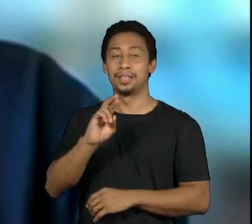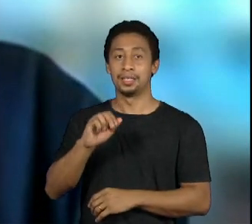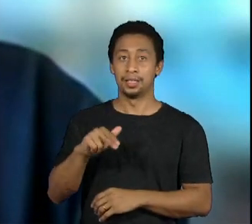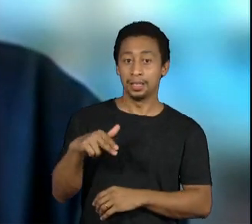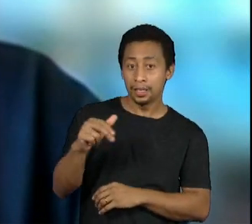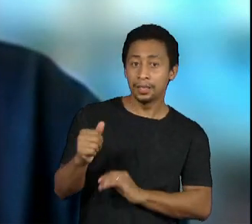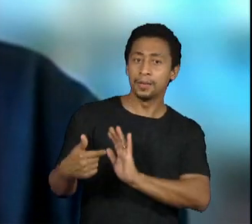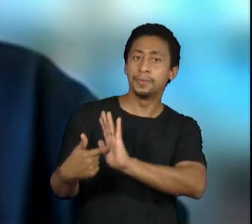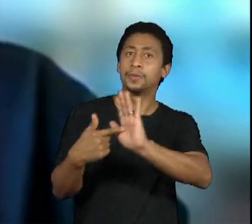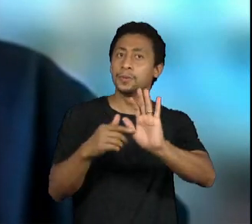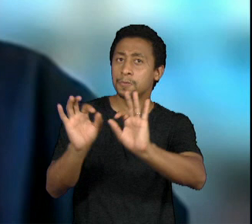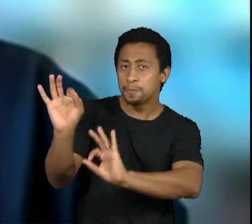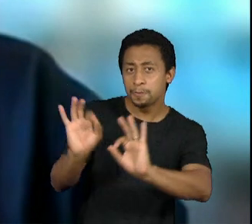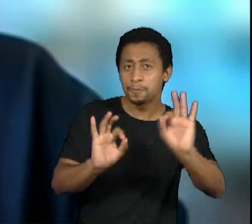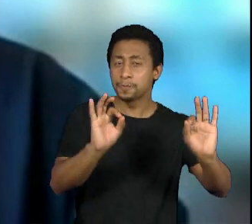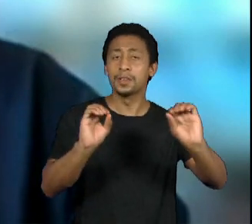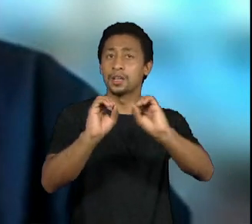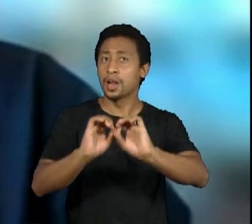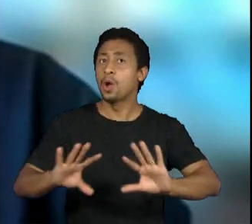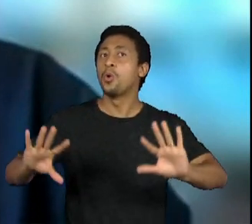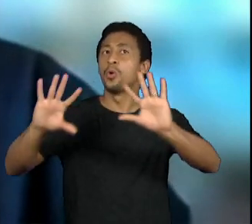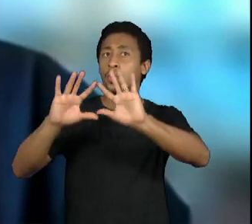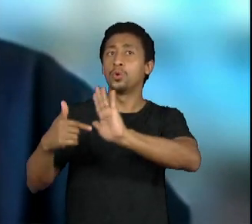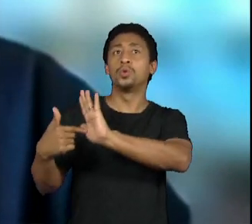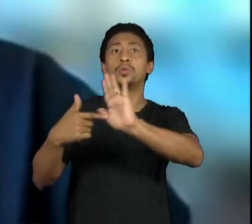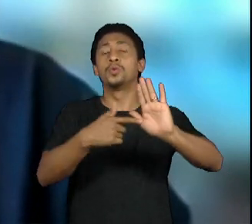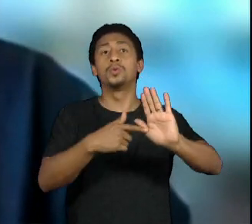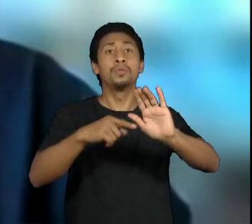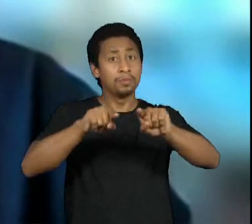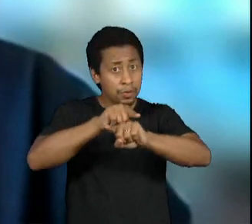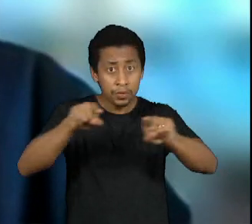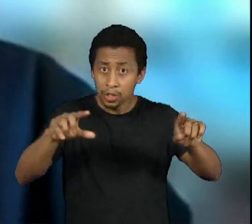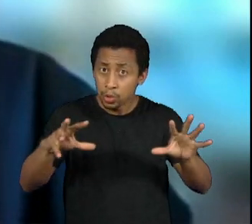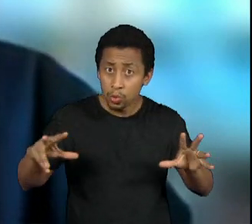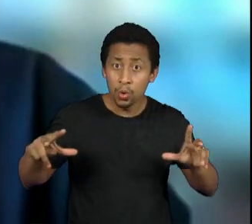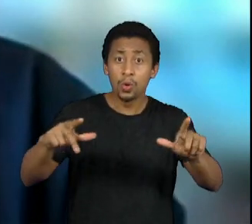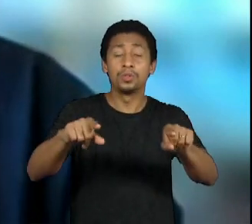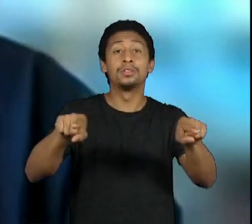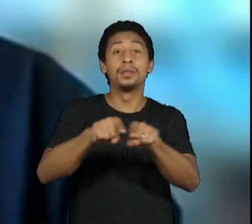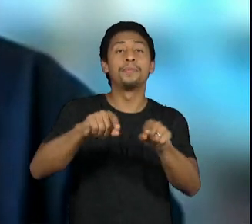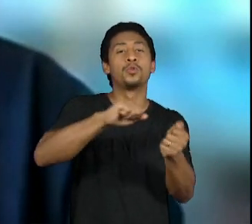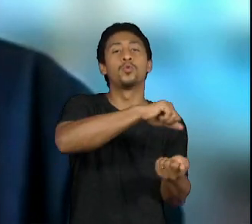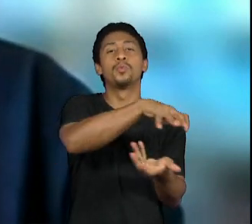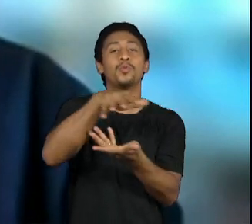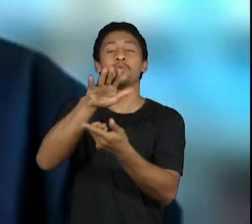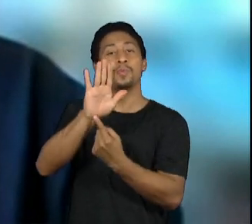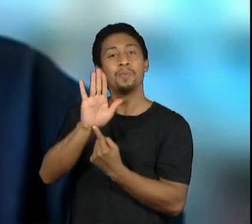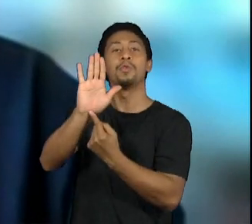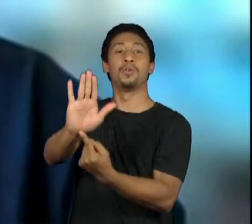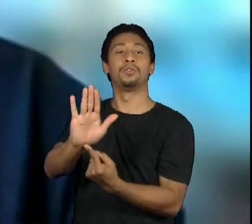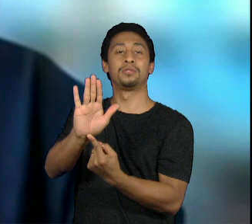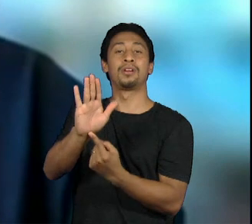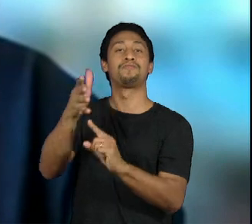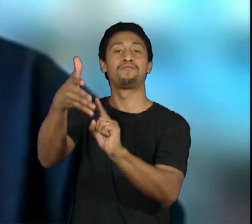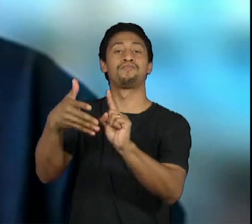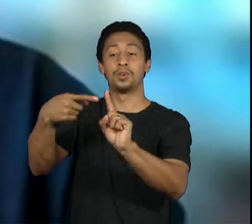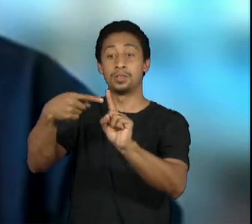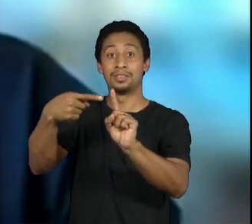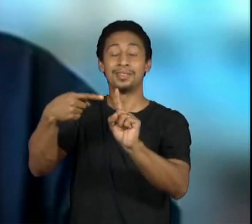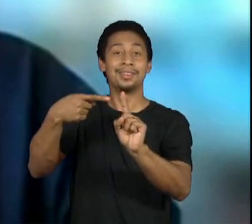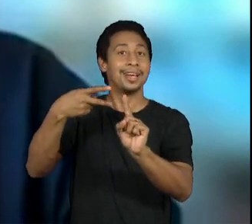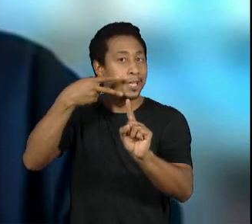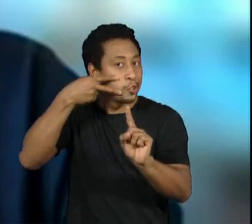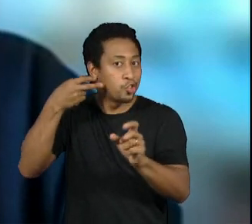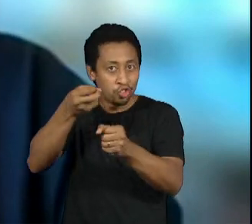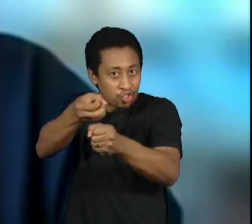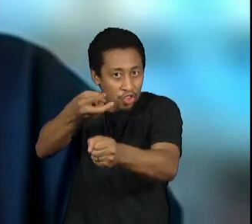Biodiversidade e as Nações Unidas, elas sinalizam para todos nós e para o mundo qual é a importância que eles dão aos povos indígenas. Então,